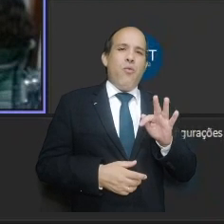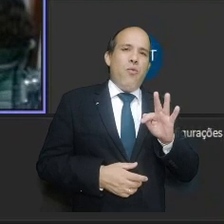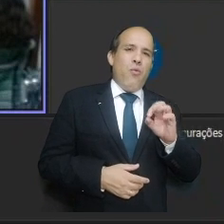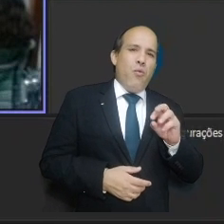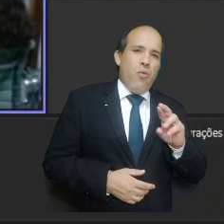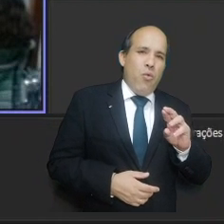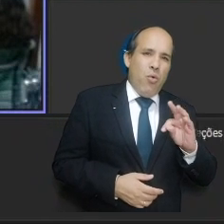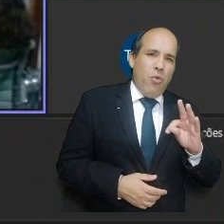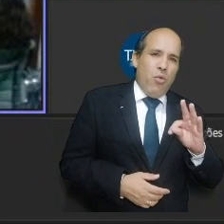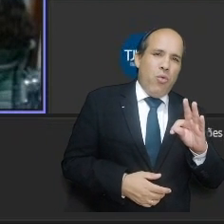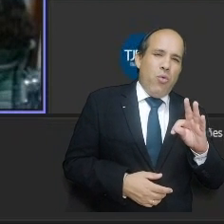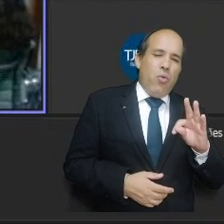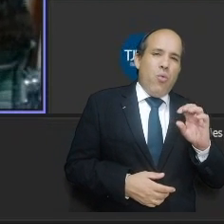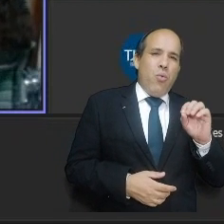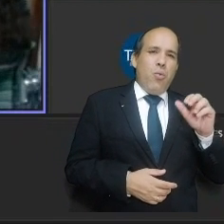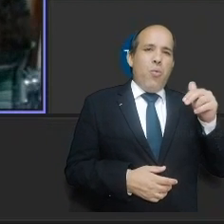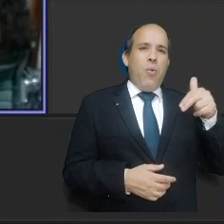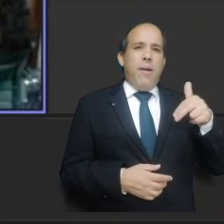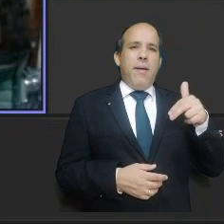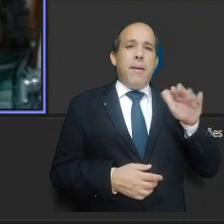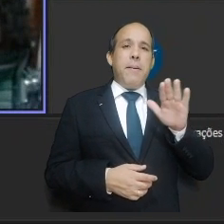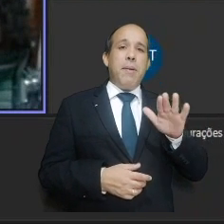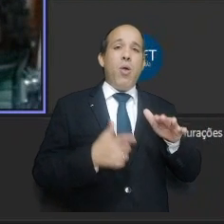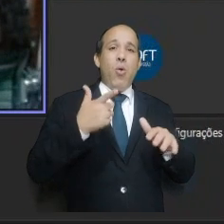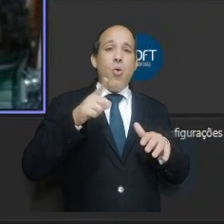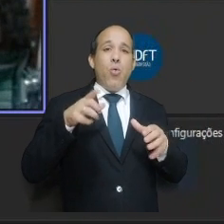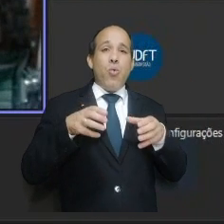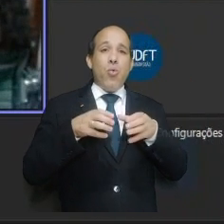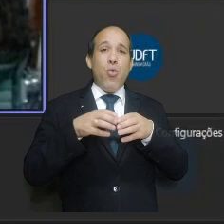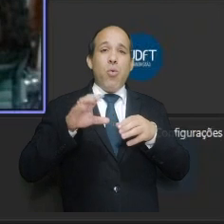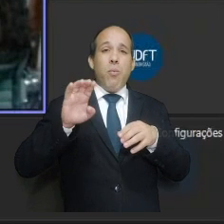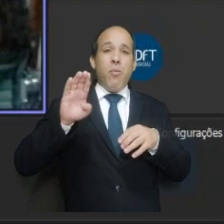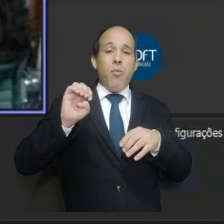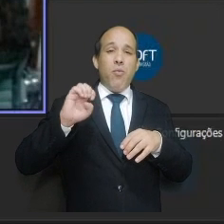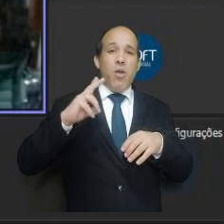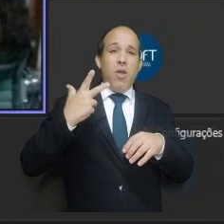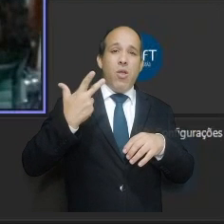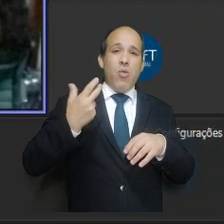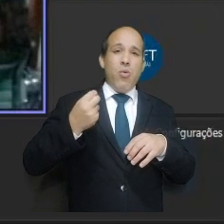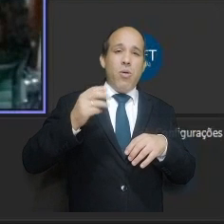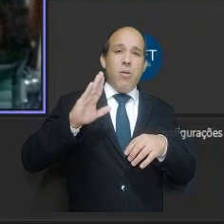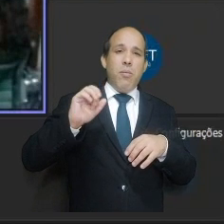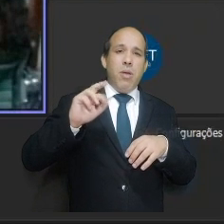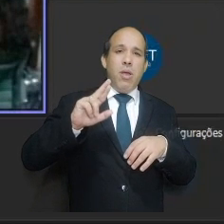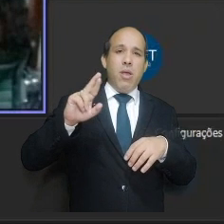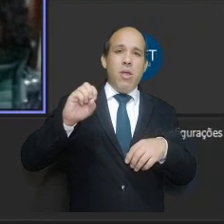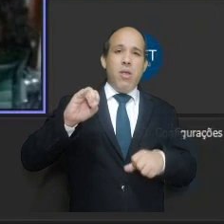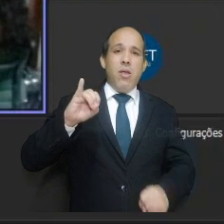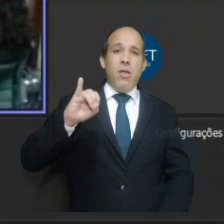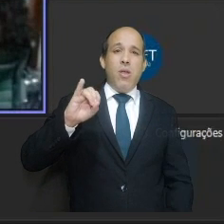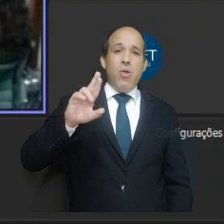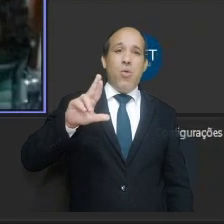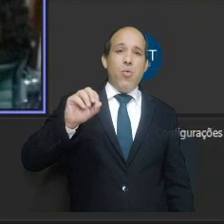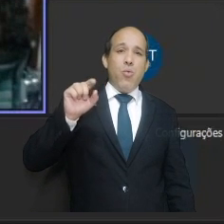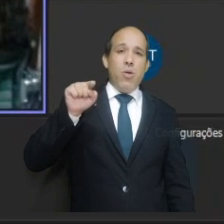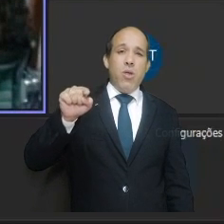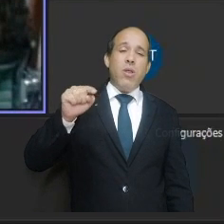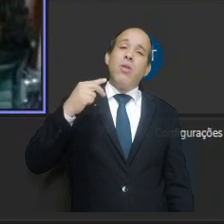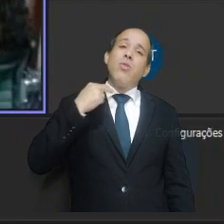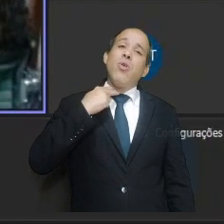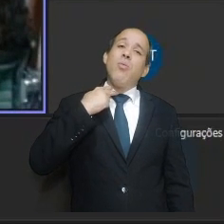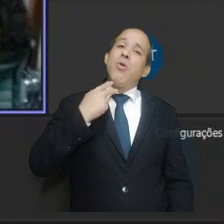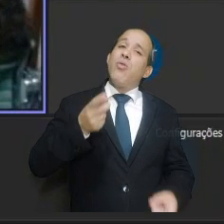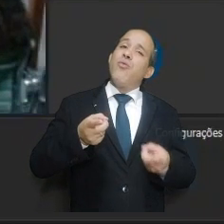da linha First One, sendo que, no que se refere aos produtos da linha Velho Barreiro, ele não